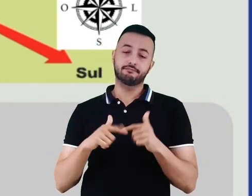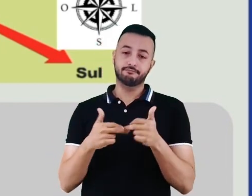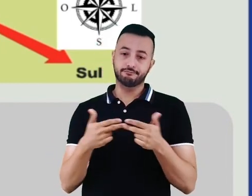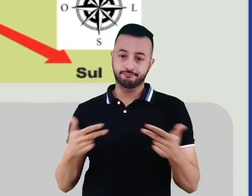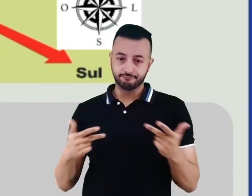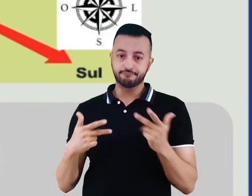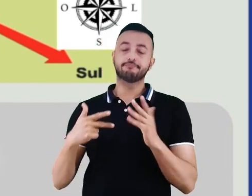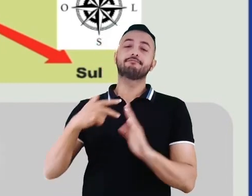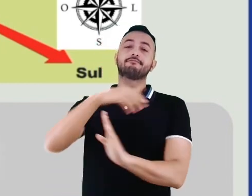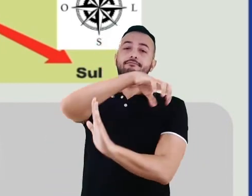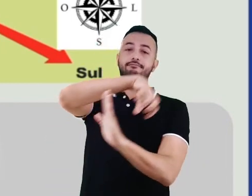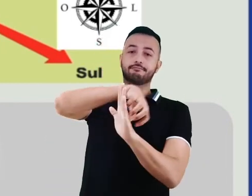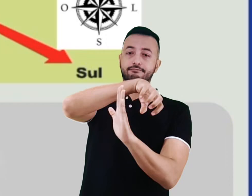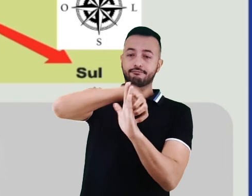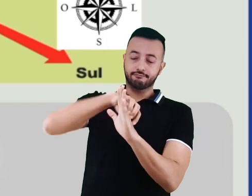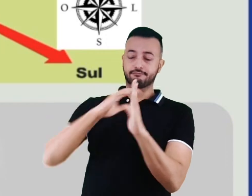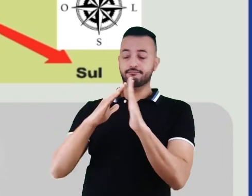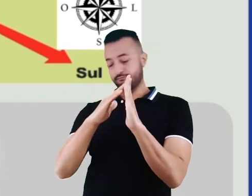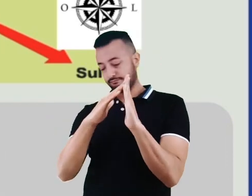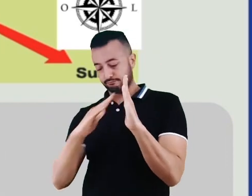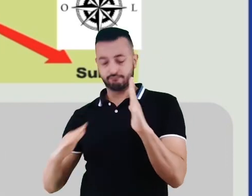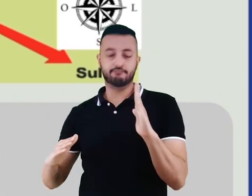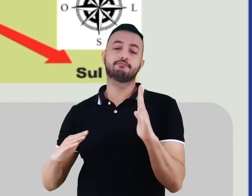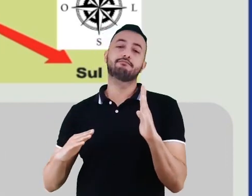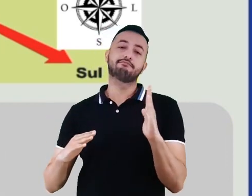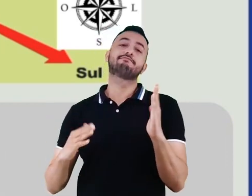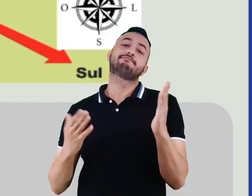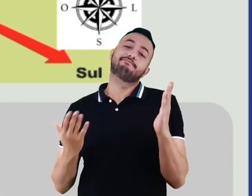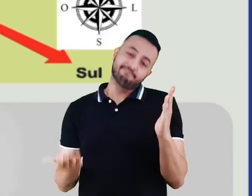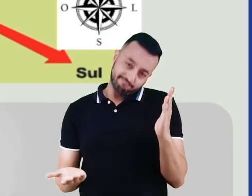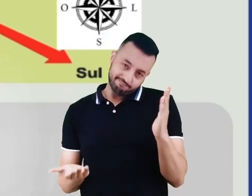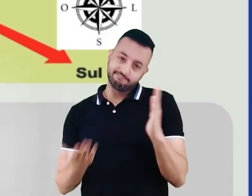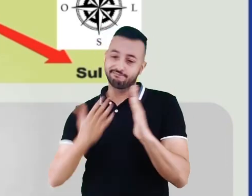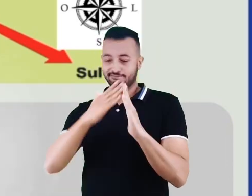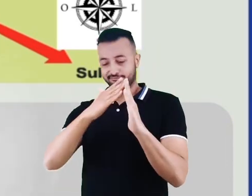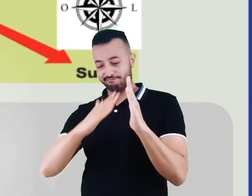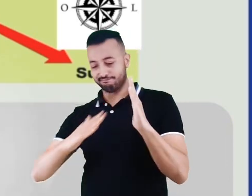objeto bloqueia a passagem da luz e aí se